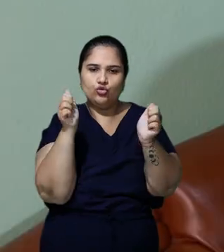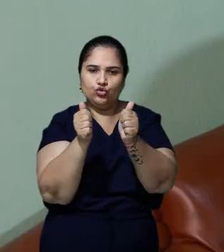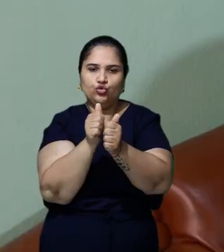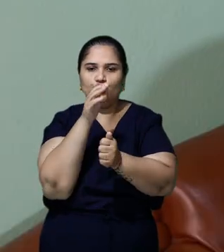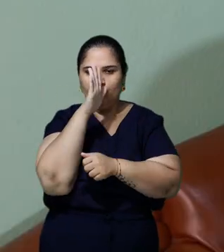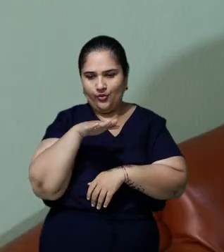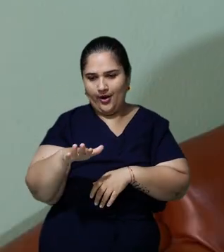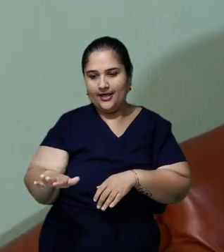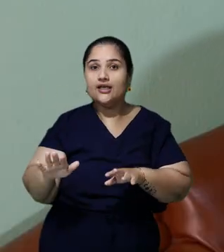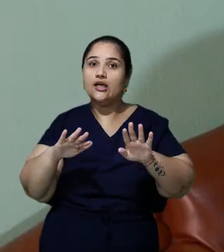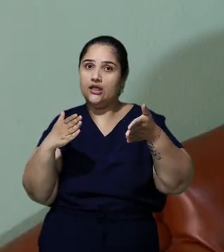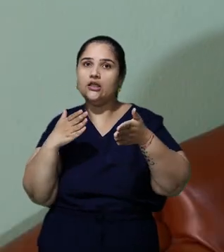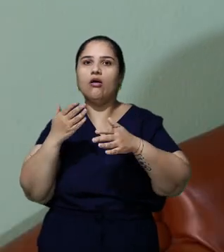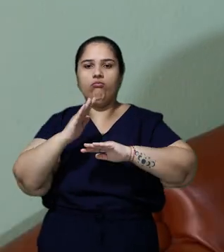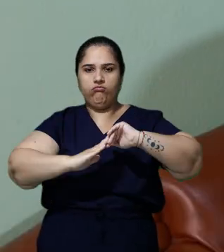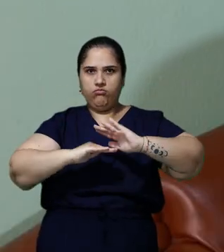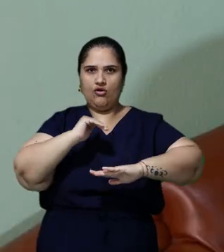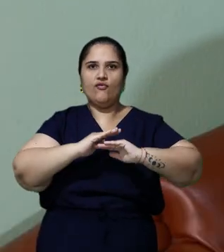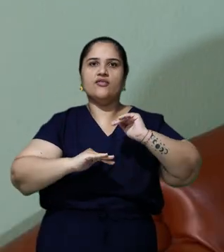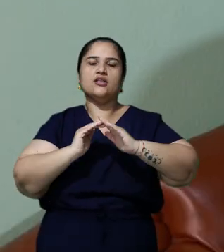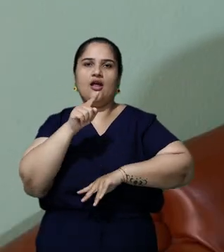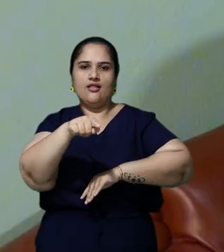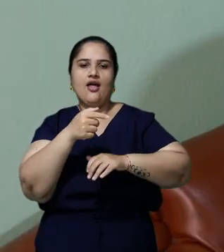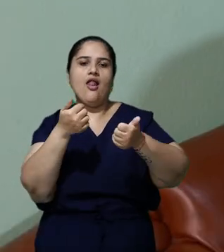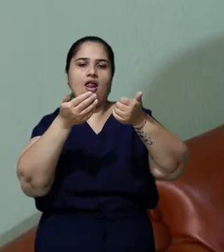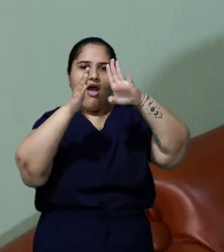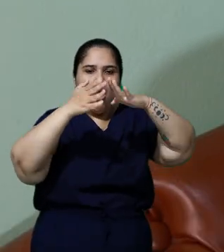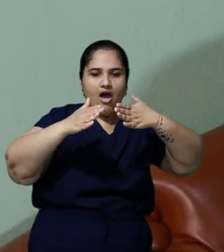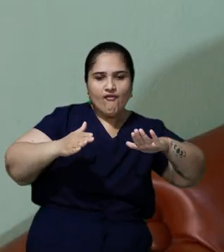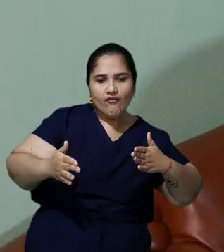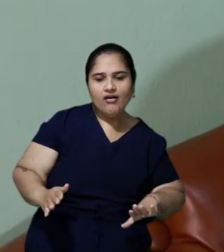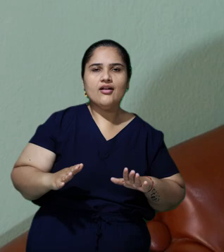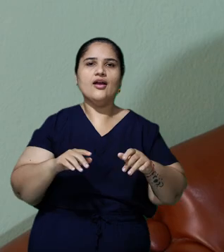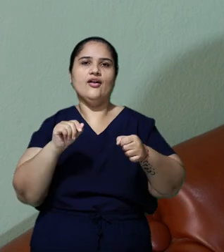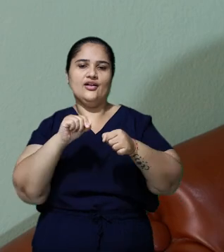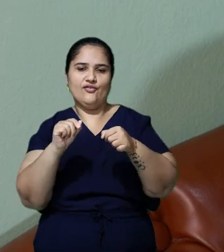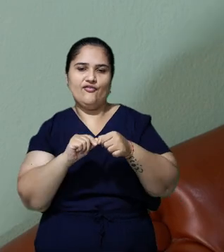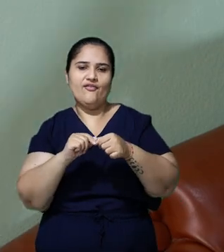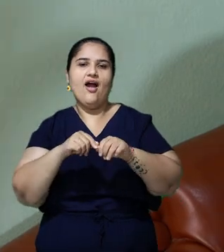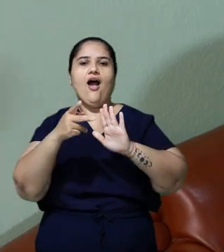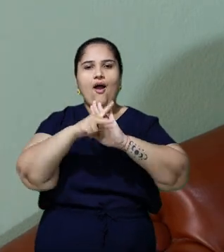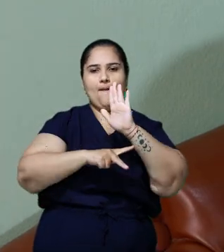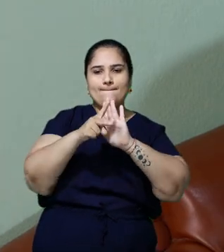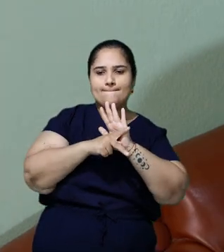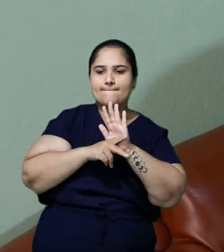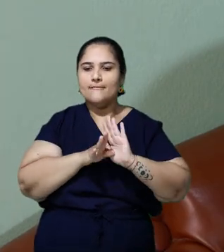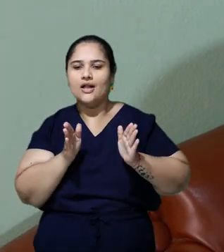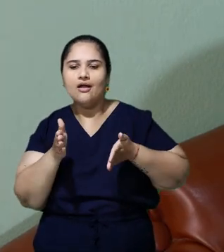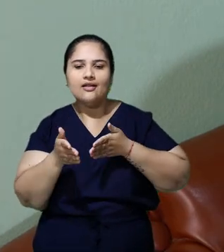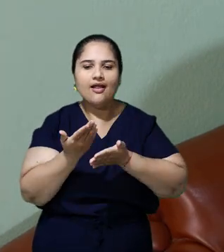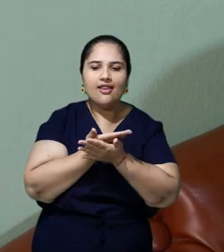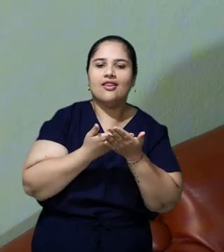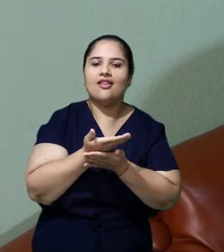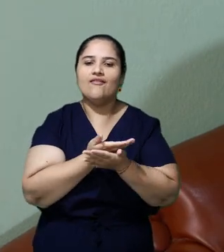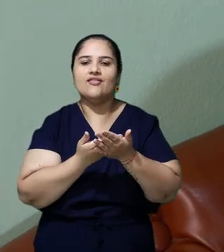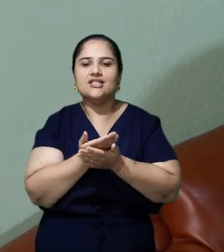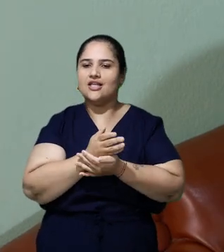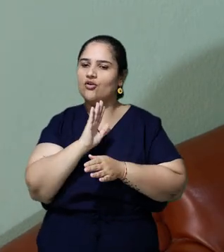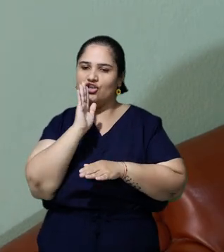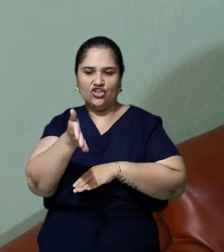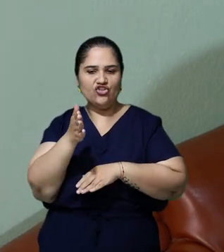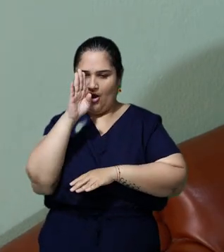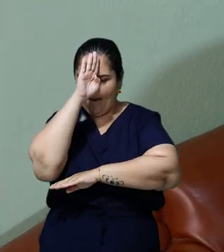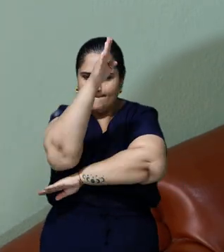o profissional realiza avaliação, traça um plano de intervenção e aplica diretamente aquele plano com